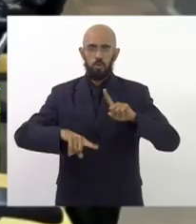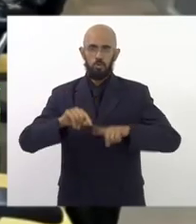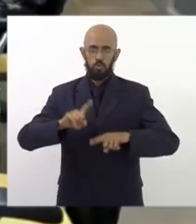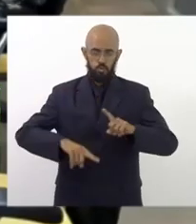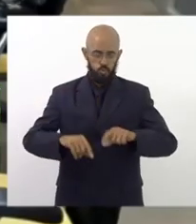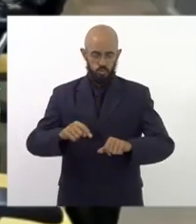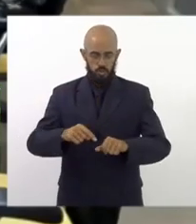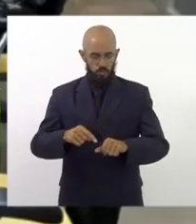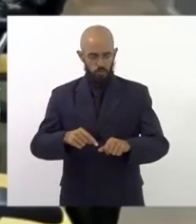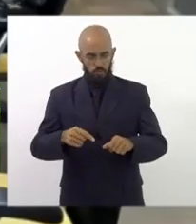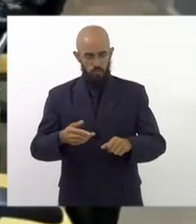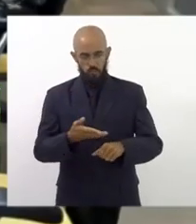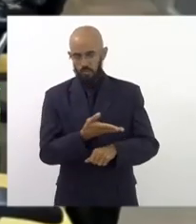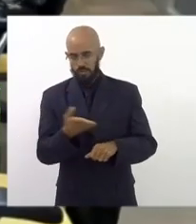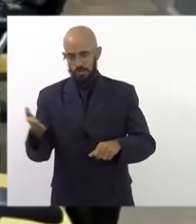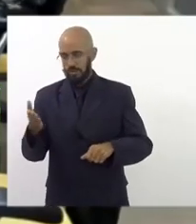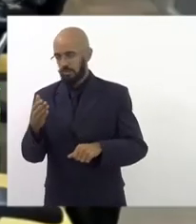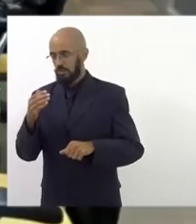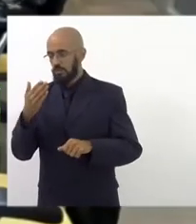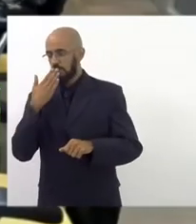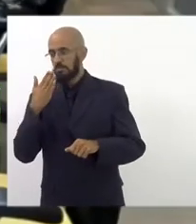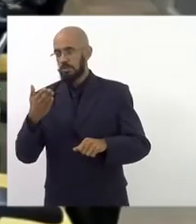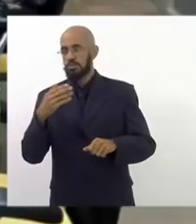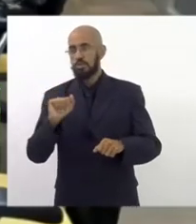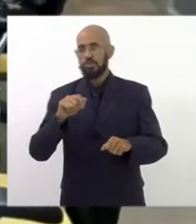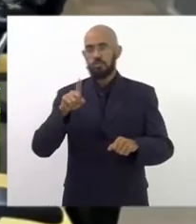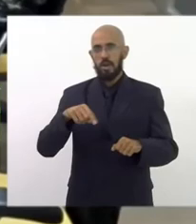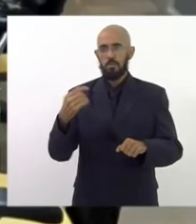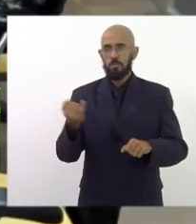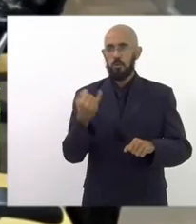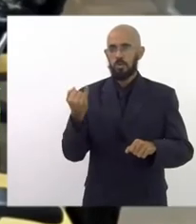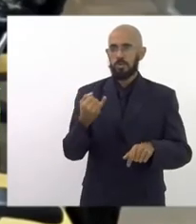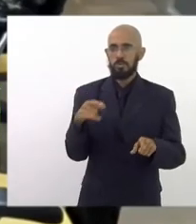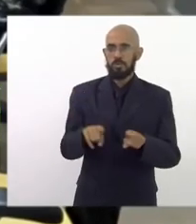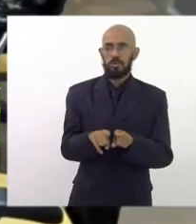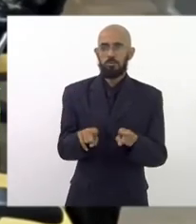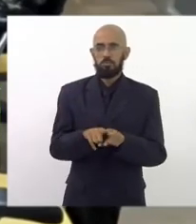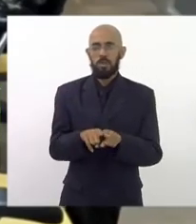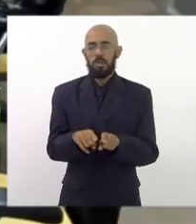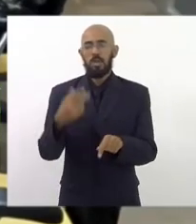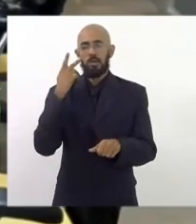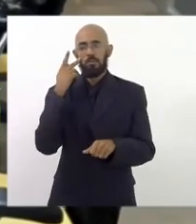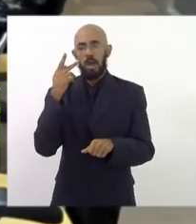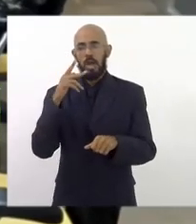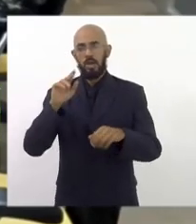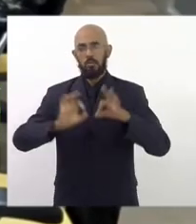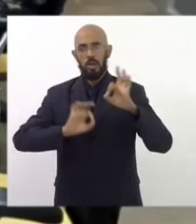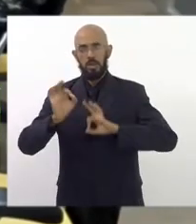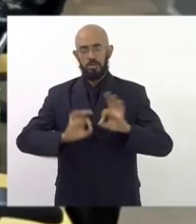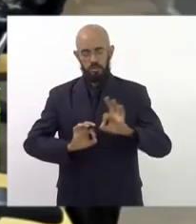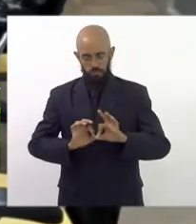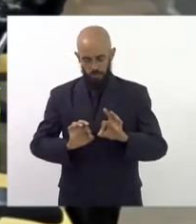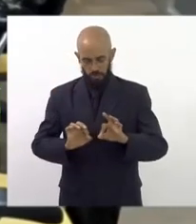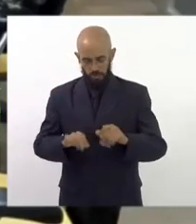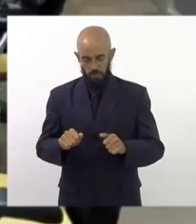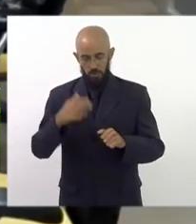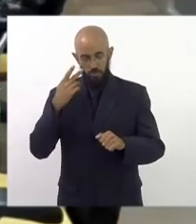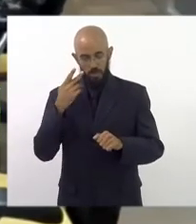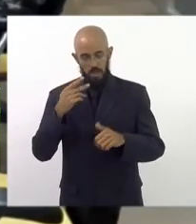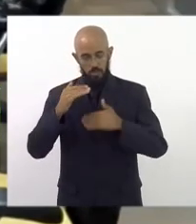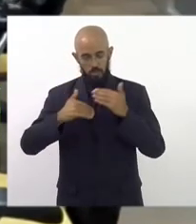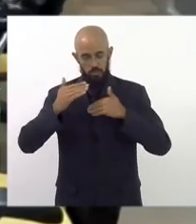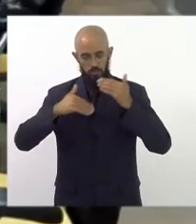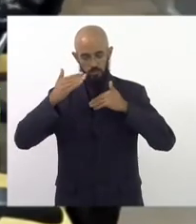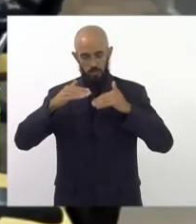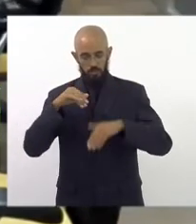Que vocês aí contrataram, que vai ser fundamental também para o planejamento, para o desenvolvimento do